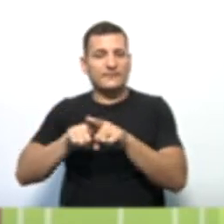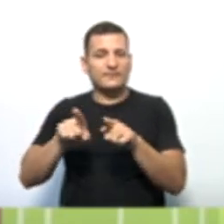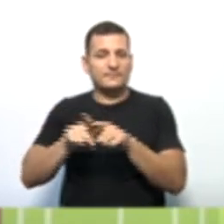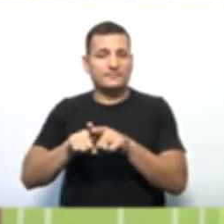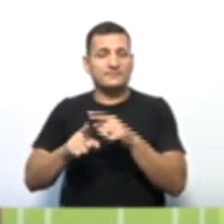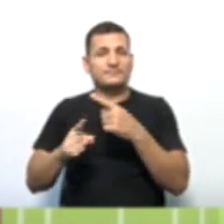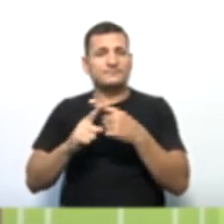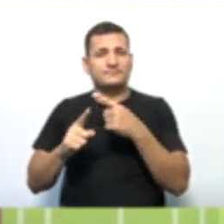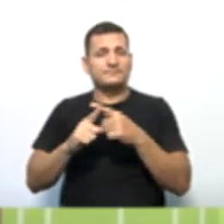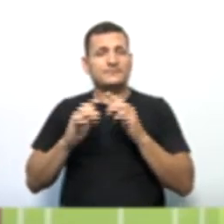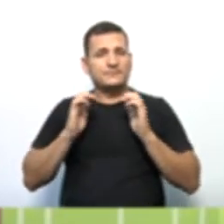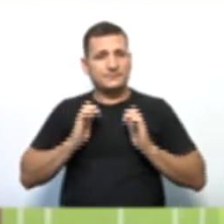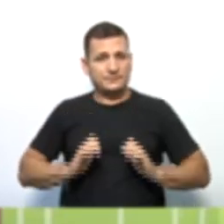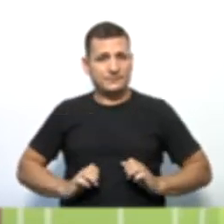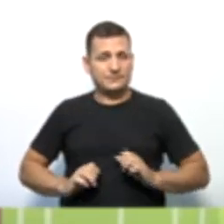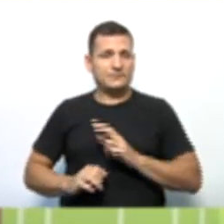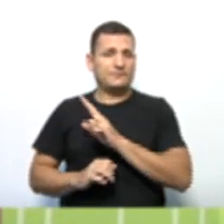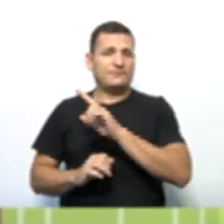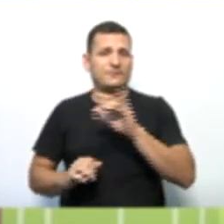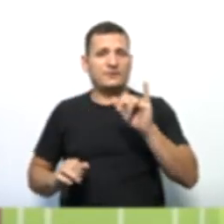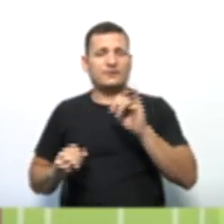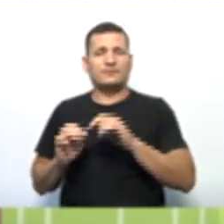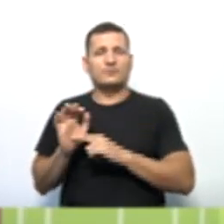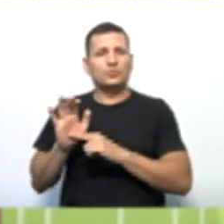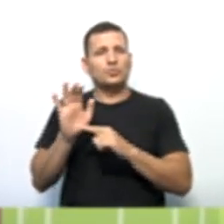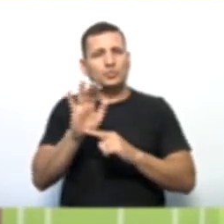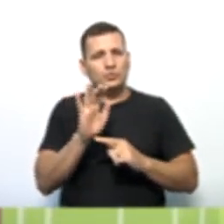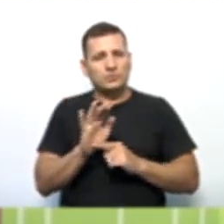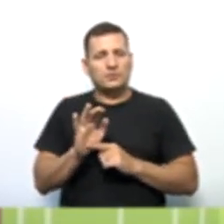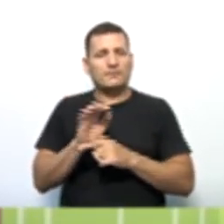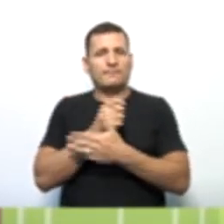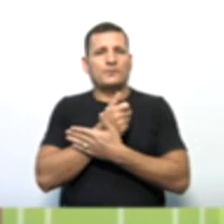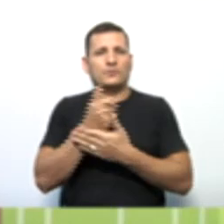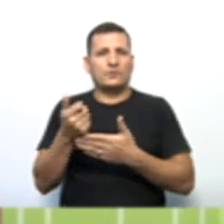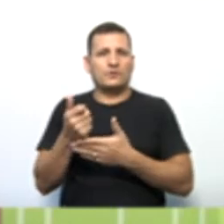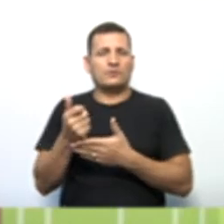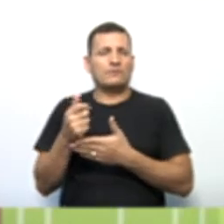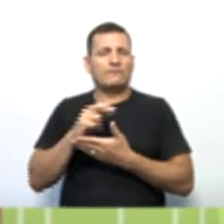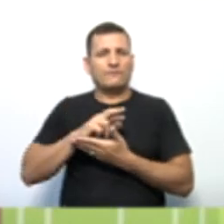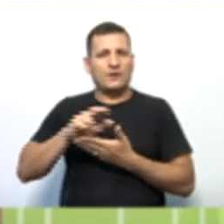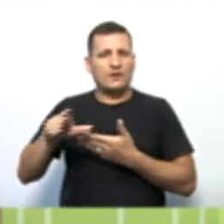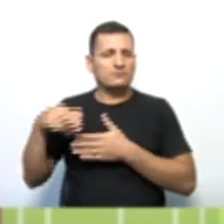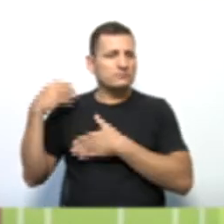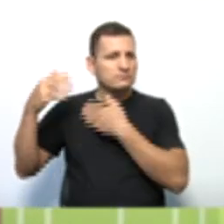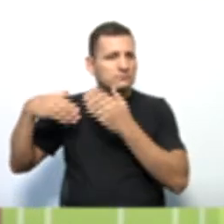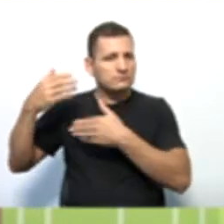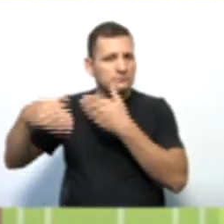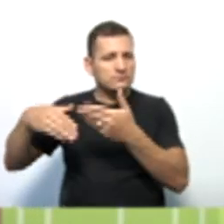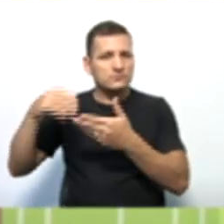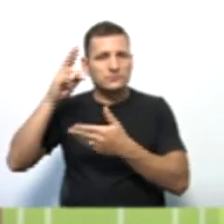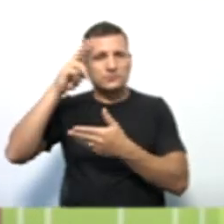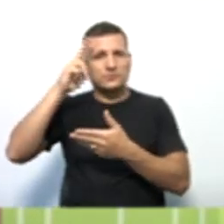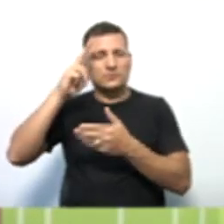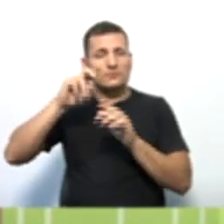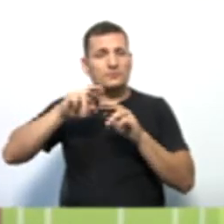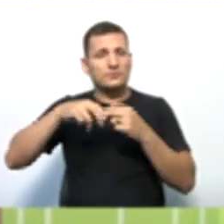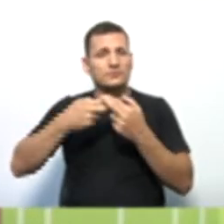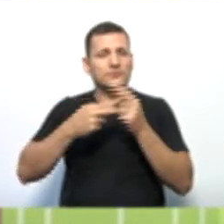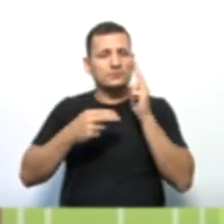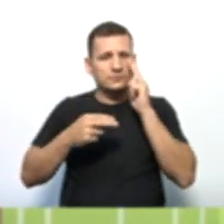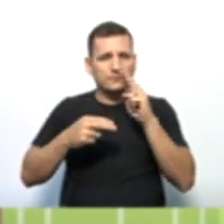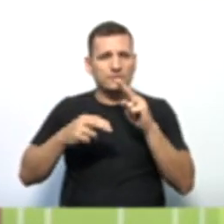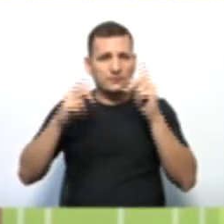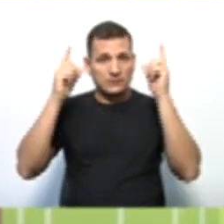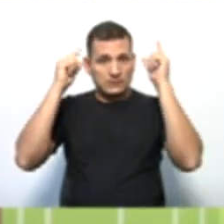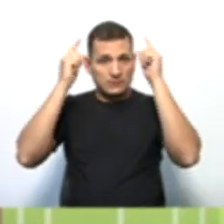a moral em vários momentos da história. Por isso que nós tivemos uma visão dada pelos gregos, que apesar de ainda ter muita influência nos